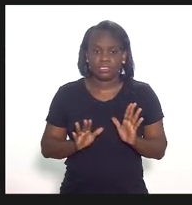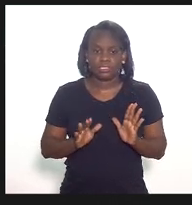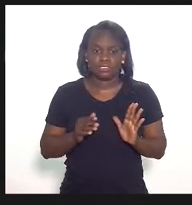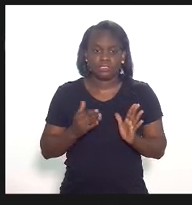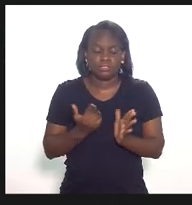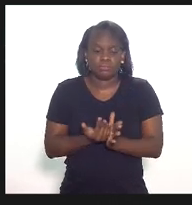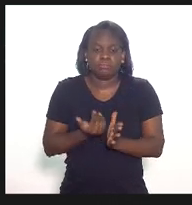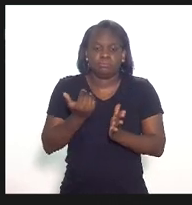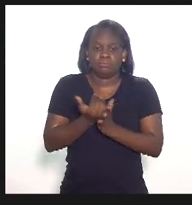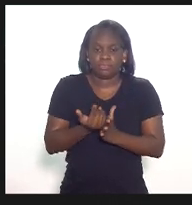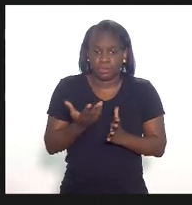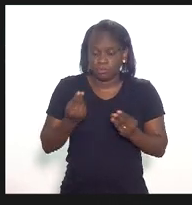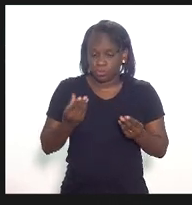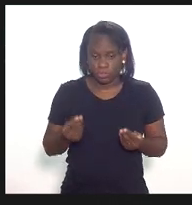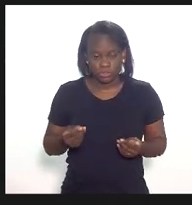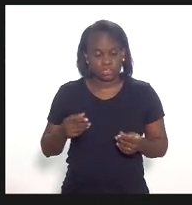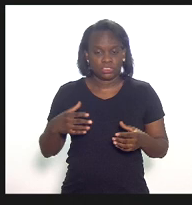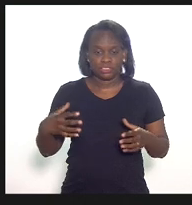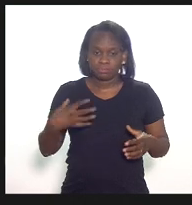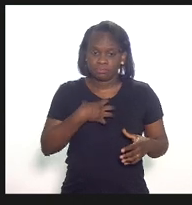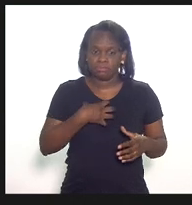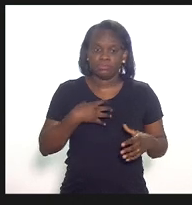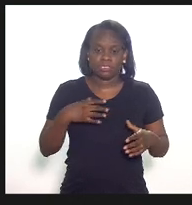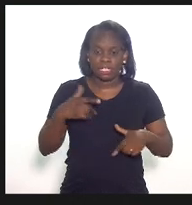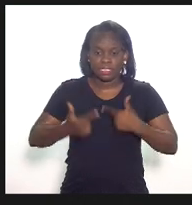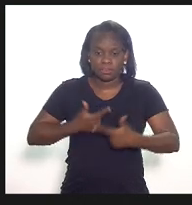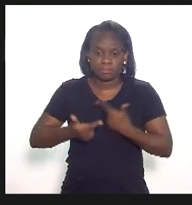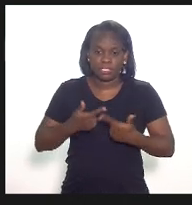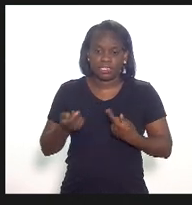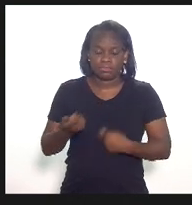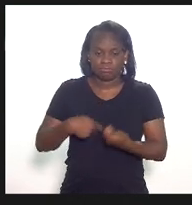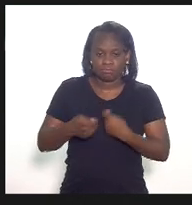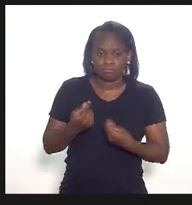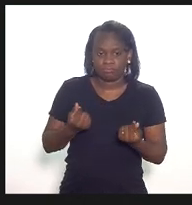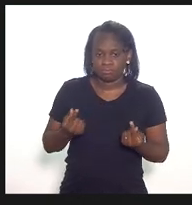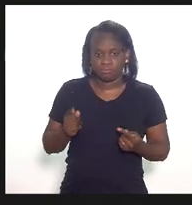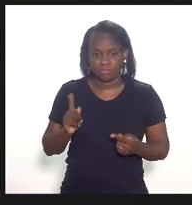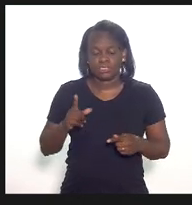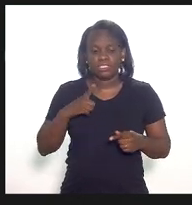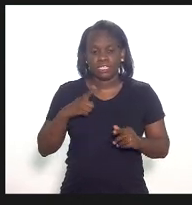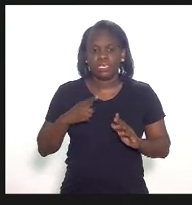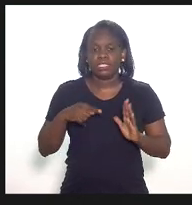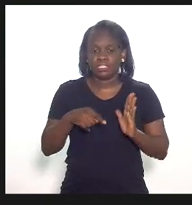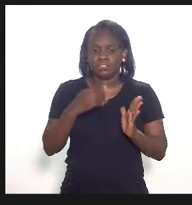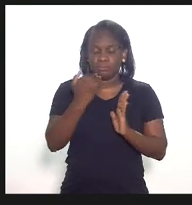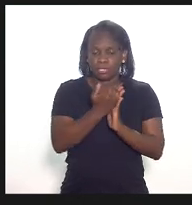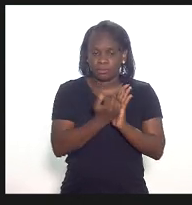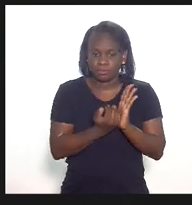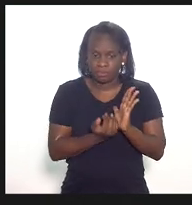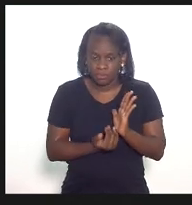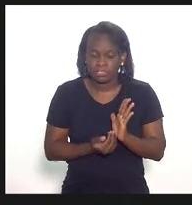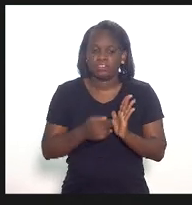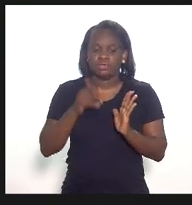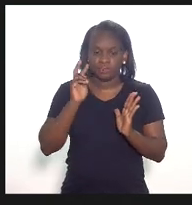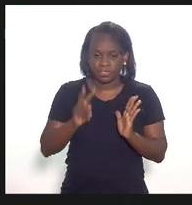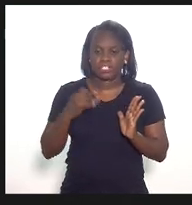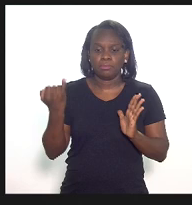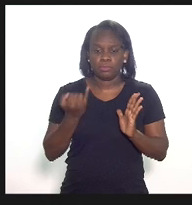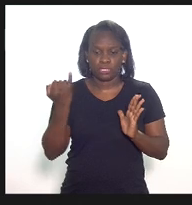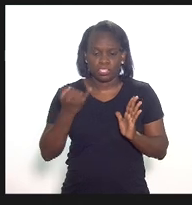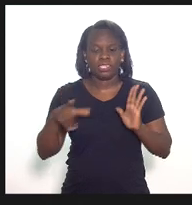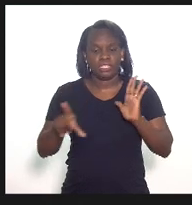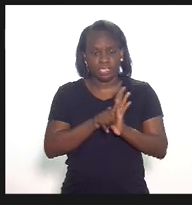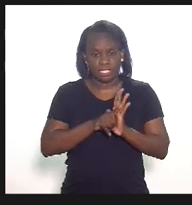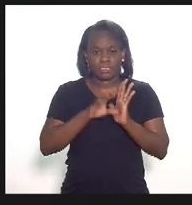amplia tanto, de modo a causar tanto impacto na atividade econômica. Ela estabelece ali um critério, reconhecendo a importância da